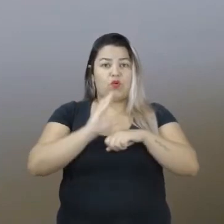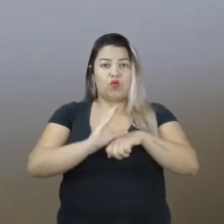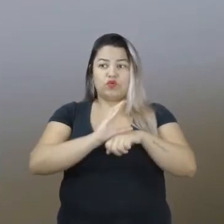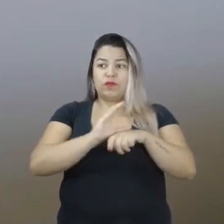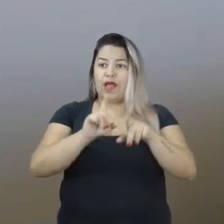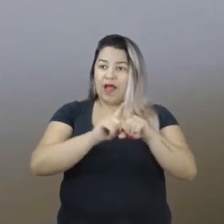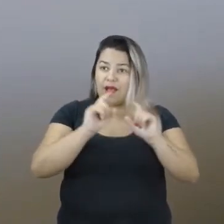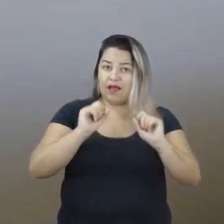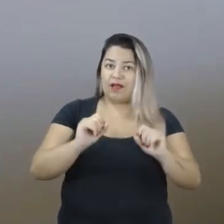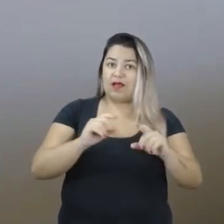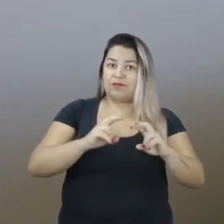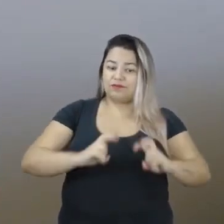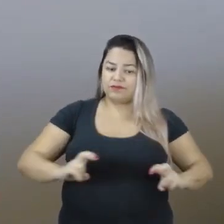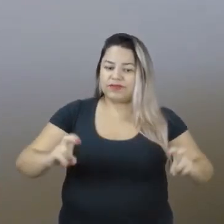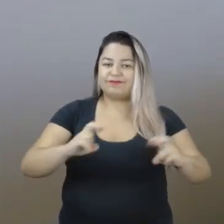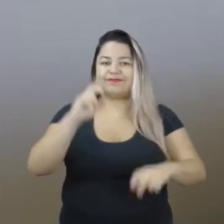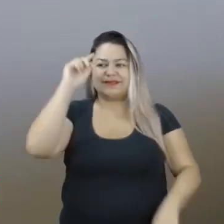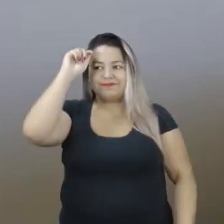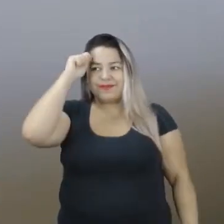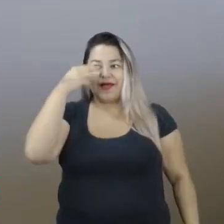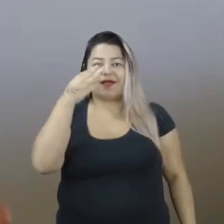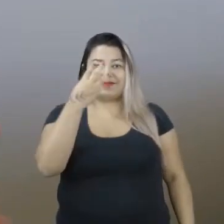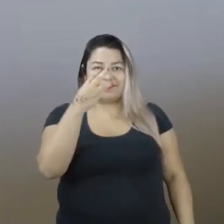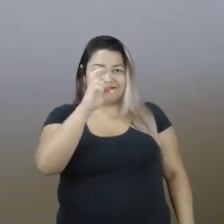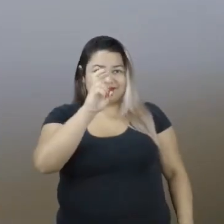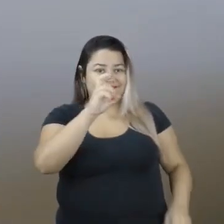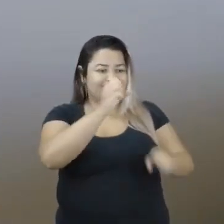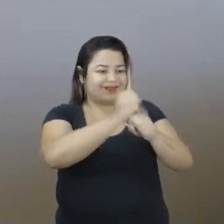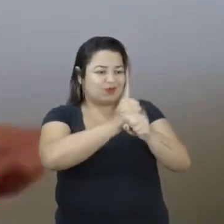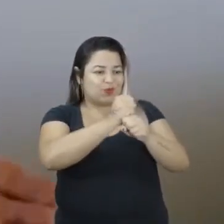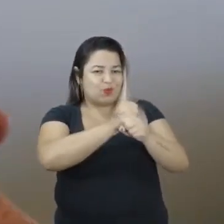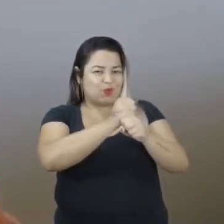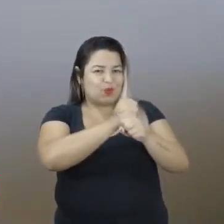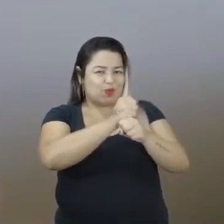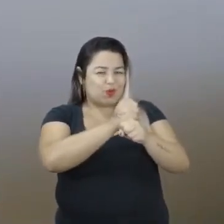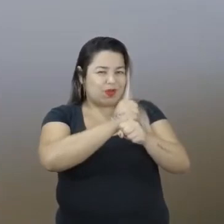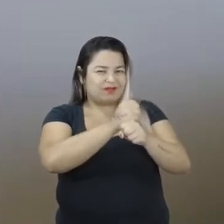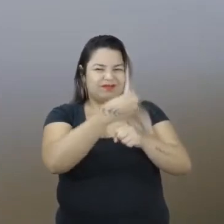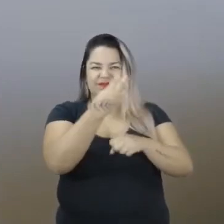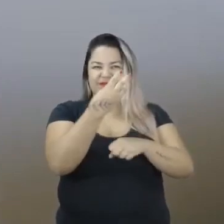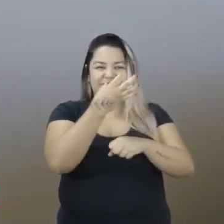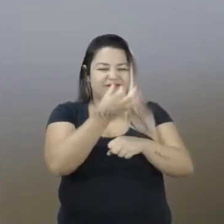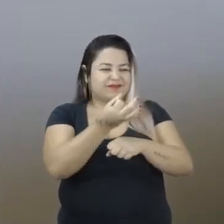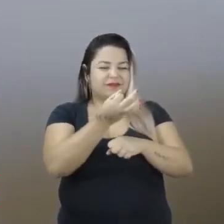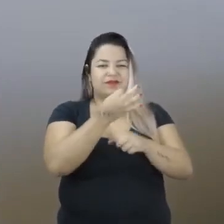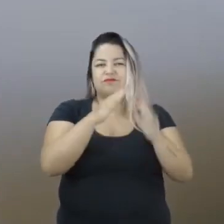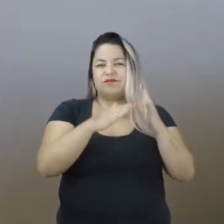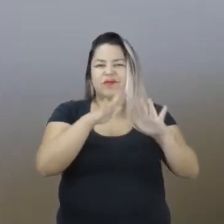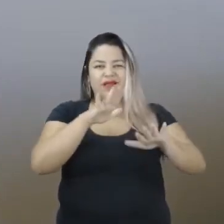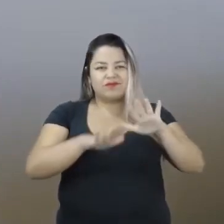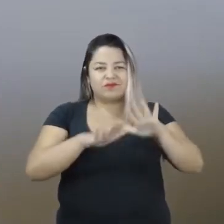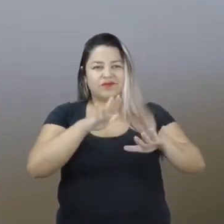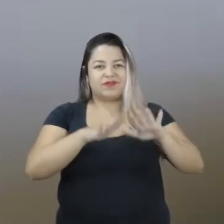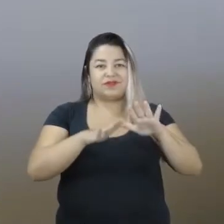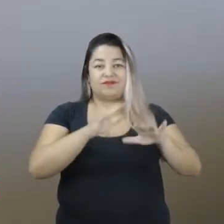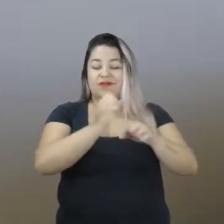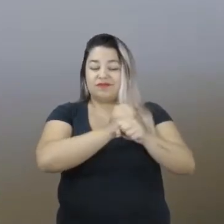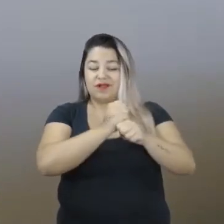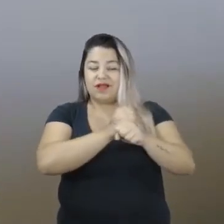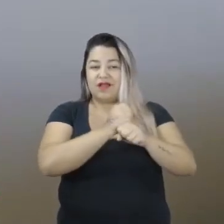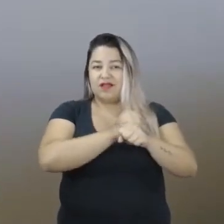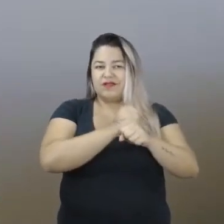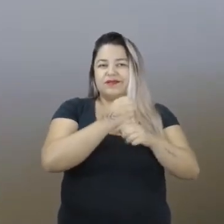bancada negra na Constituinte, há 35 anos atrás, 36, porque 35 é da promulgação